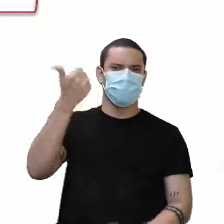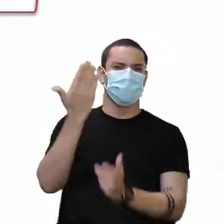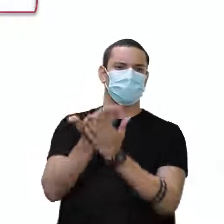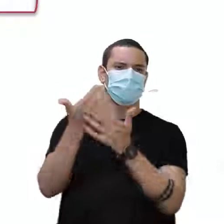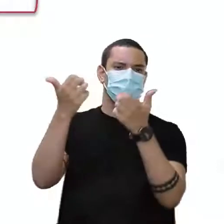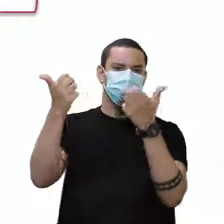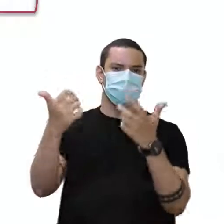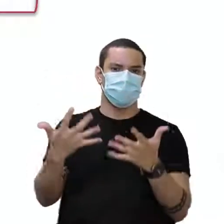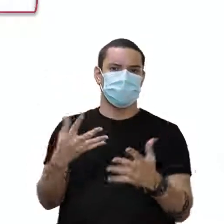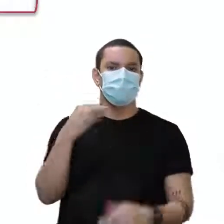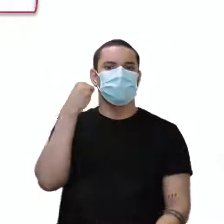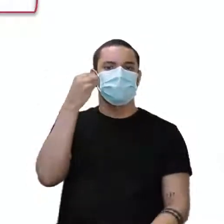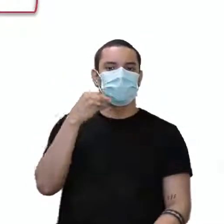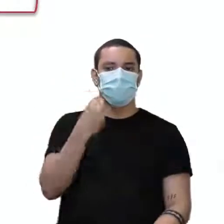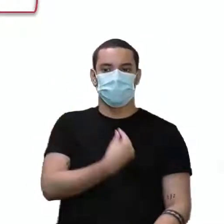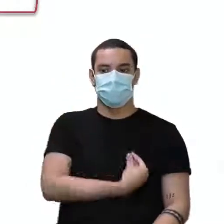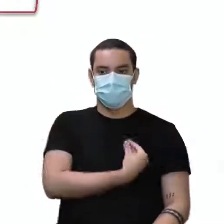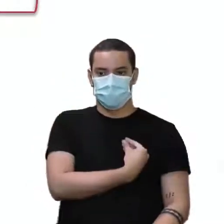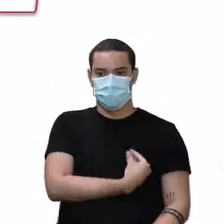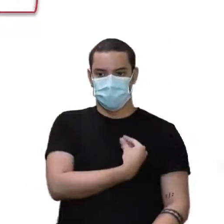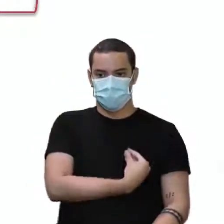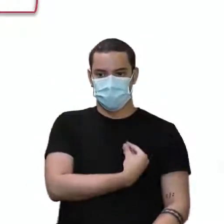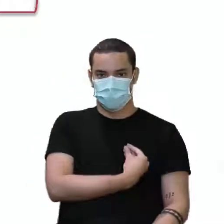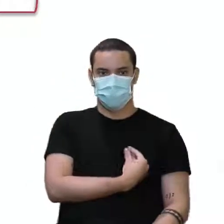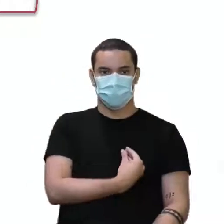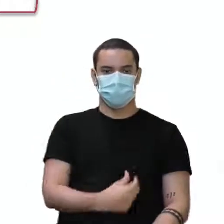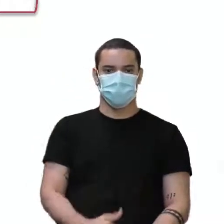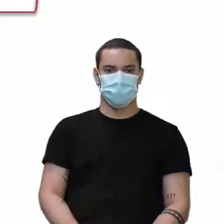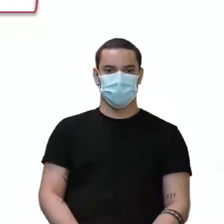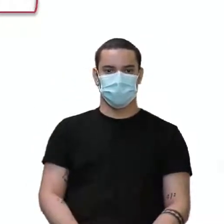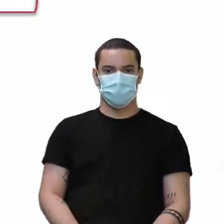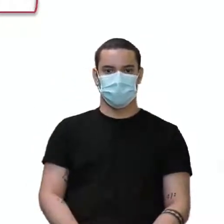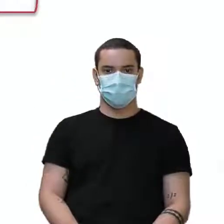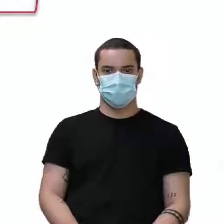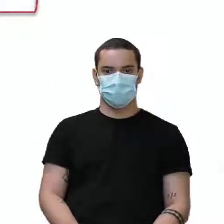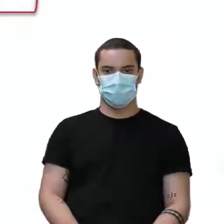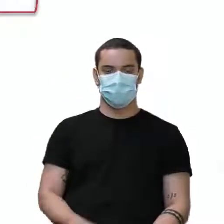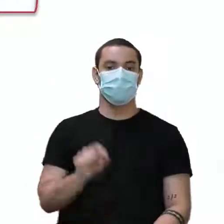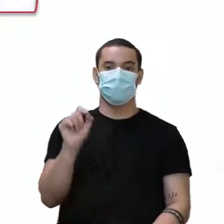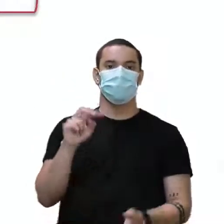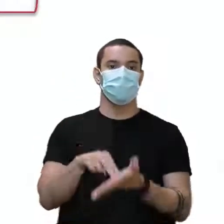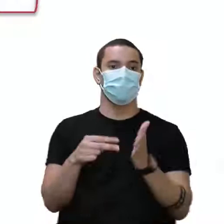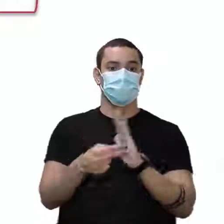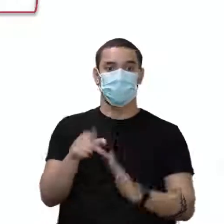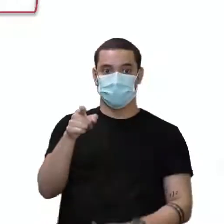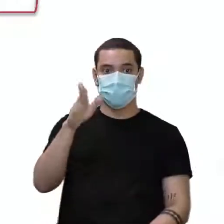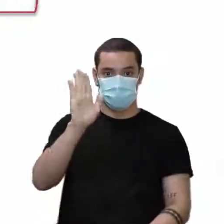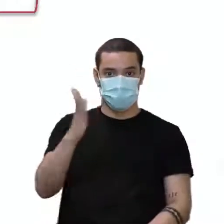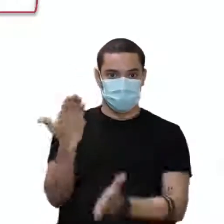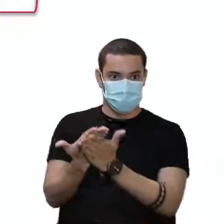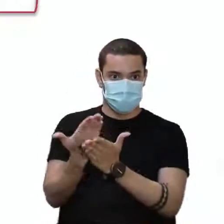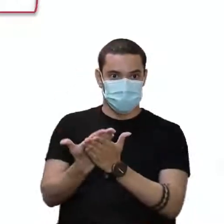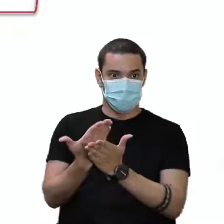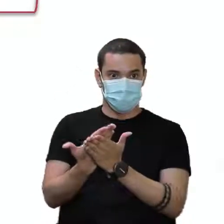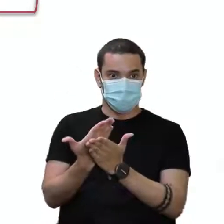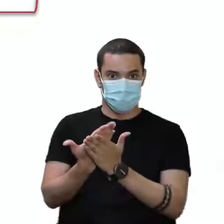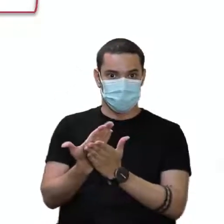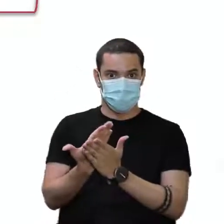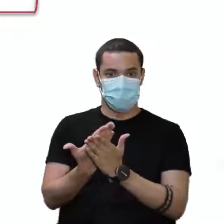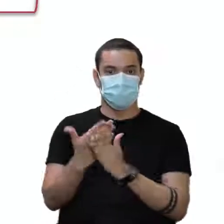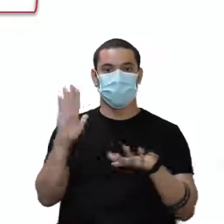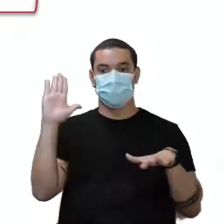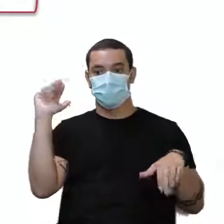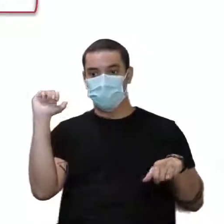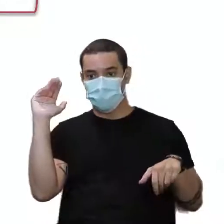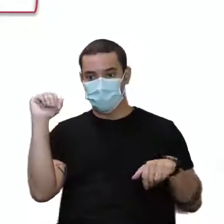a gente falou de experiência de vida, né? Aí, have you ever studied Spanish? Você já estudou espanhol? Aí ele